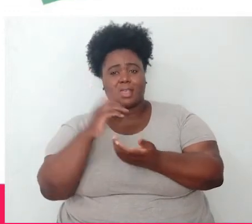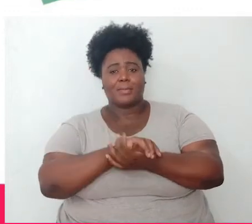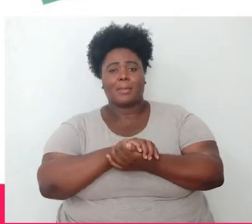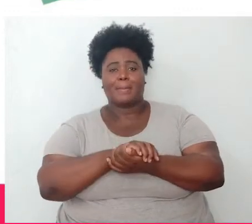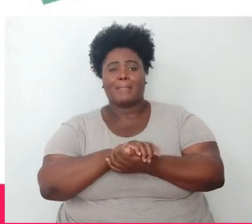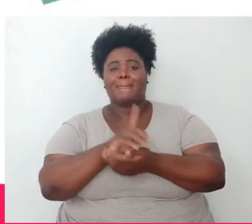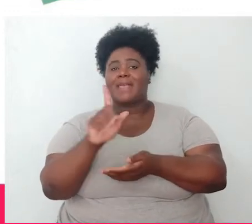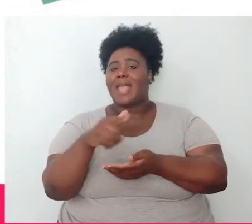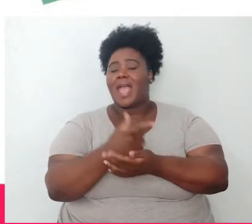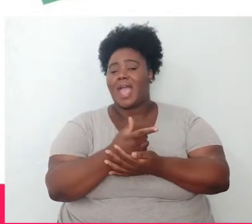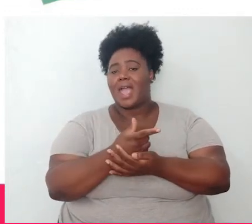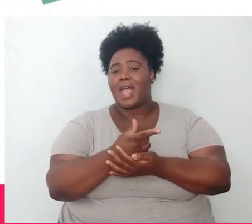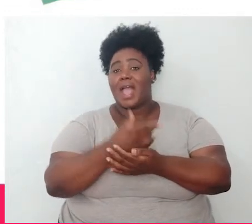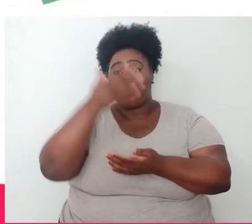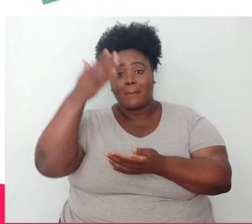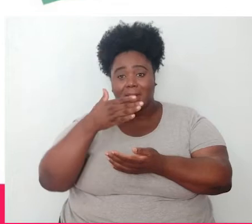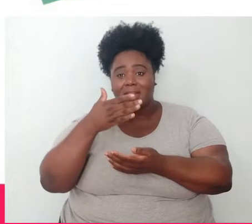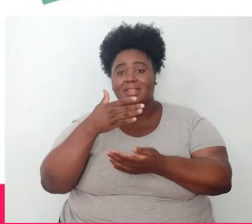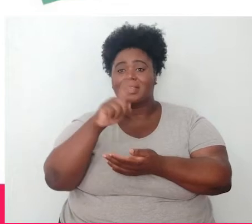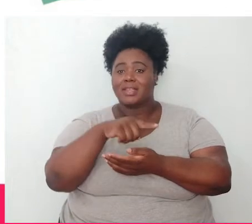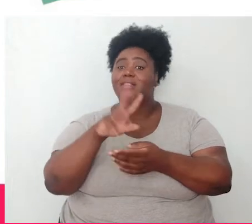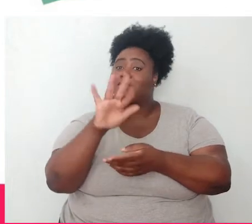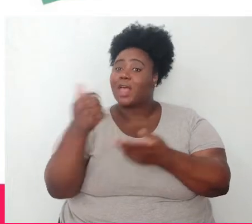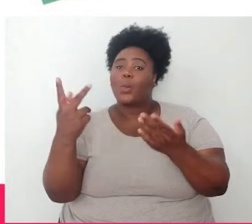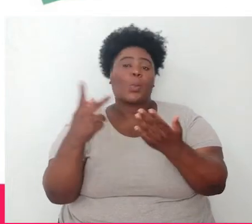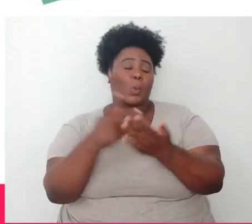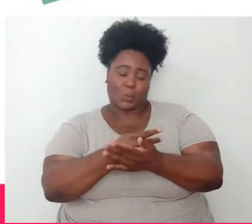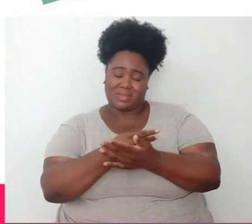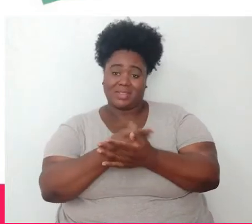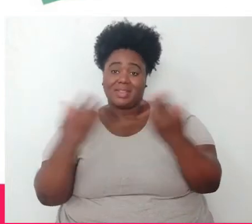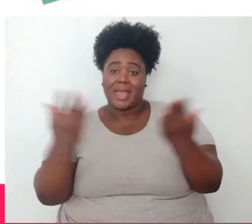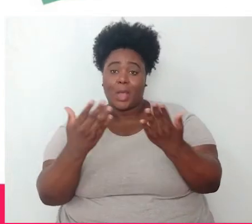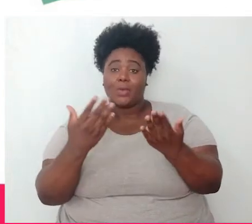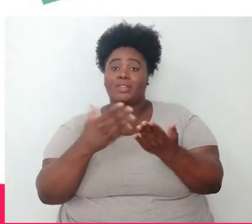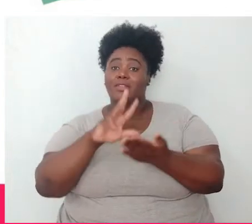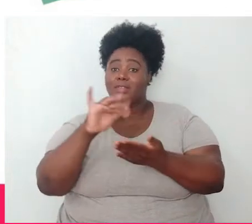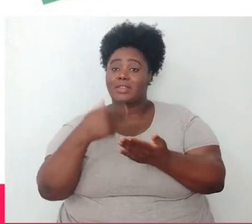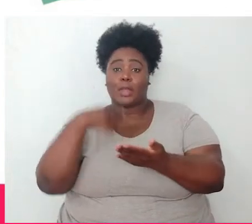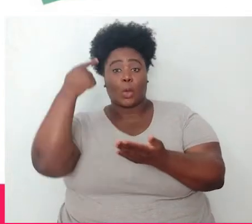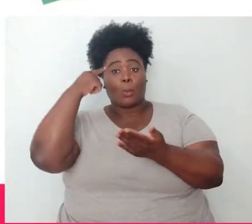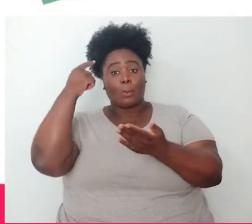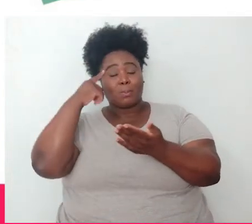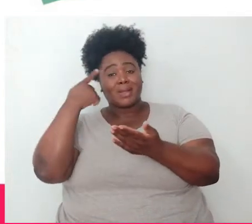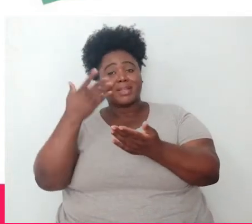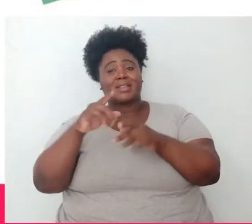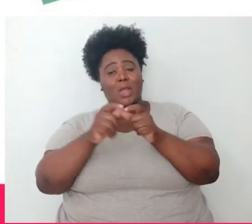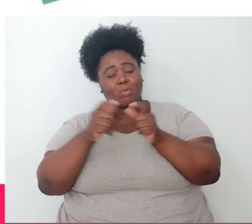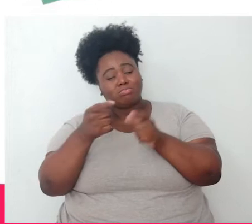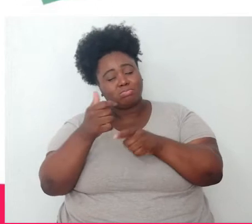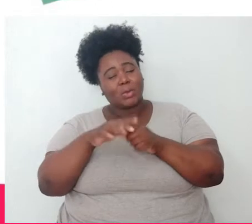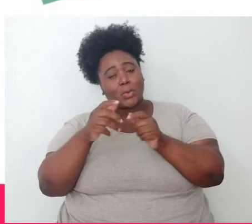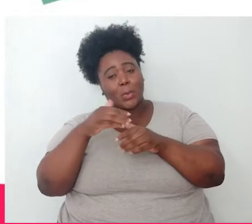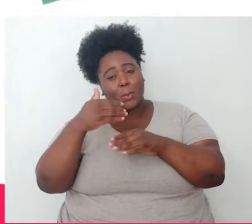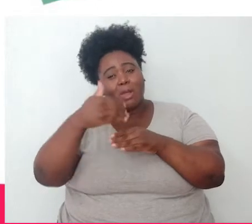que essa presença deve se dar, né, a partir de agora que a gente já está com o pensamento um pouquinho mais